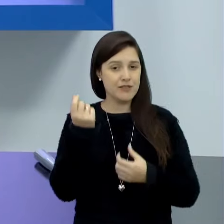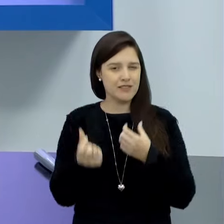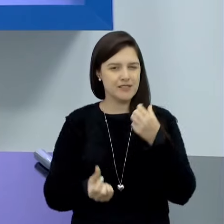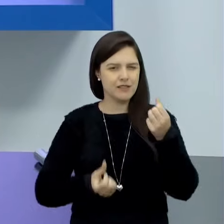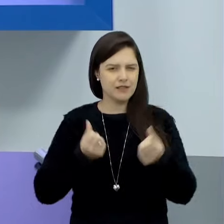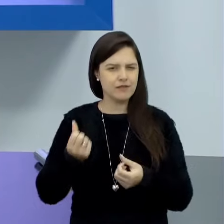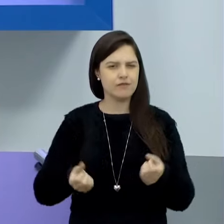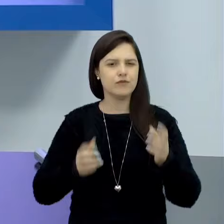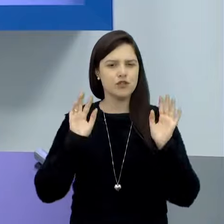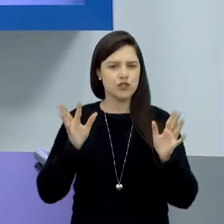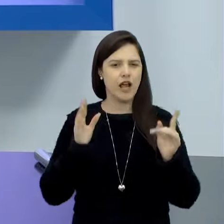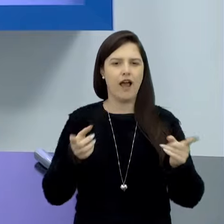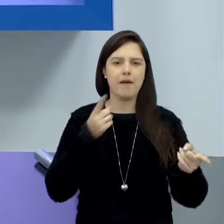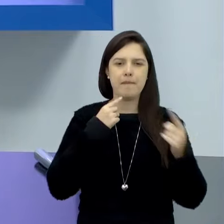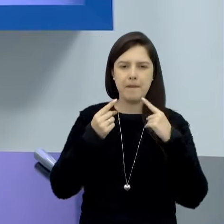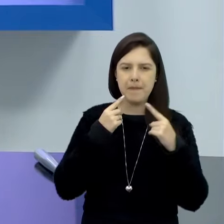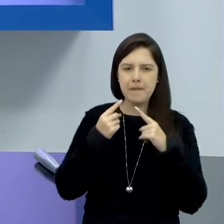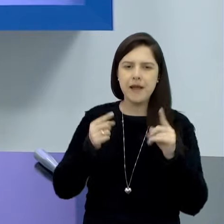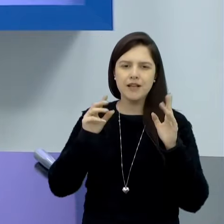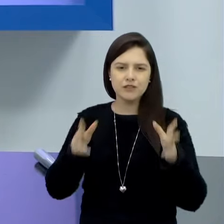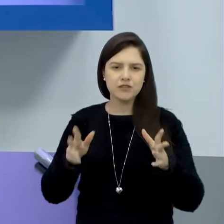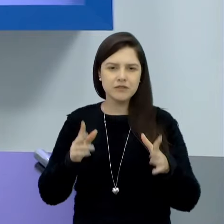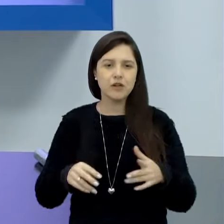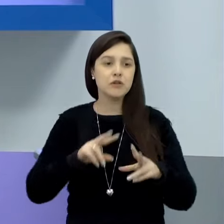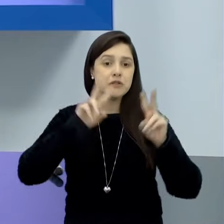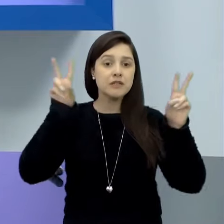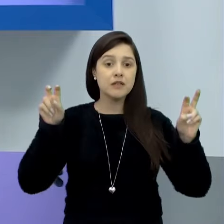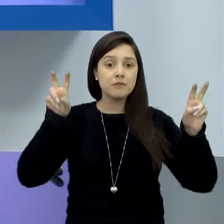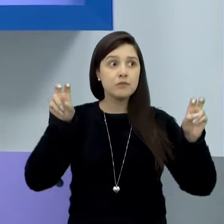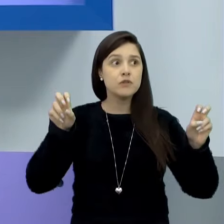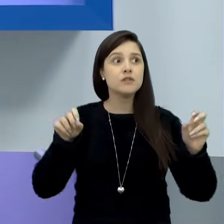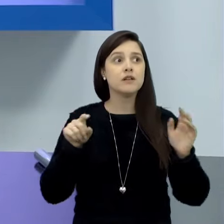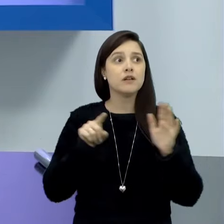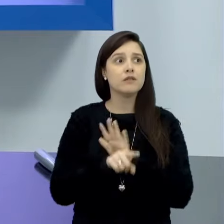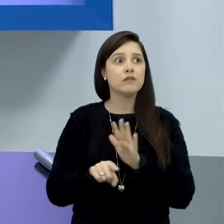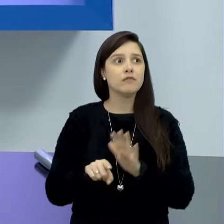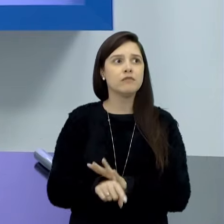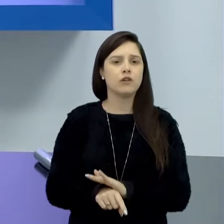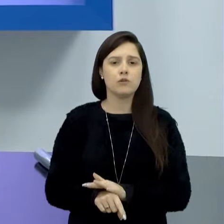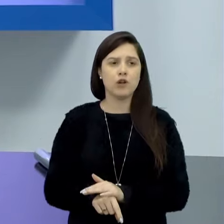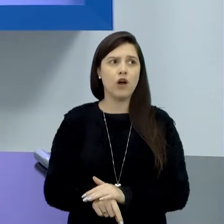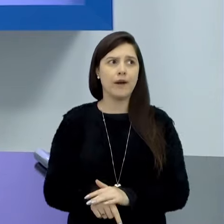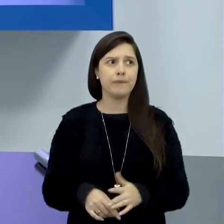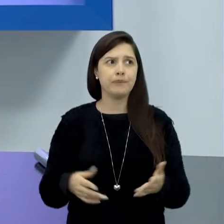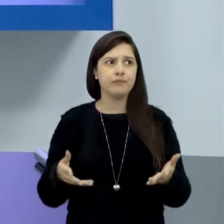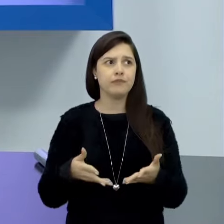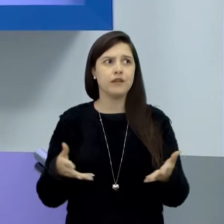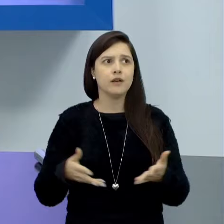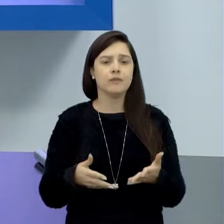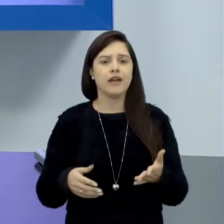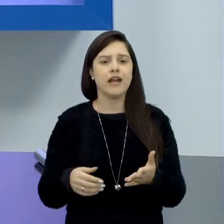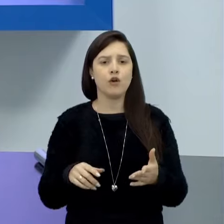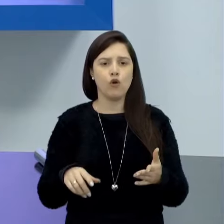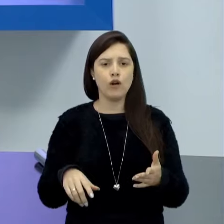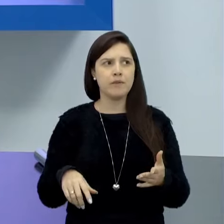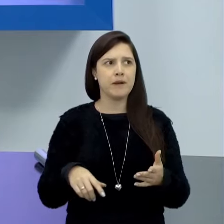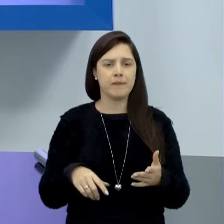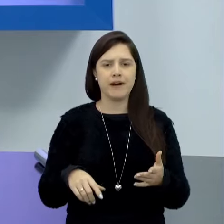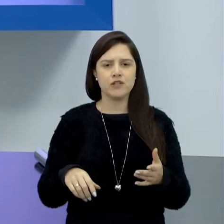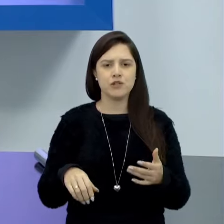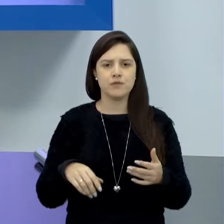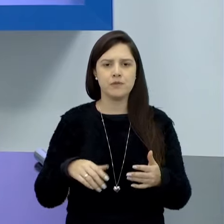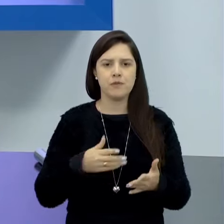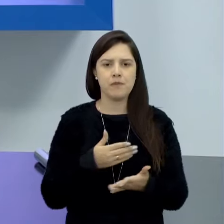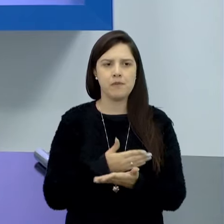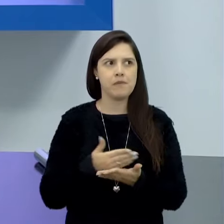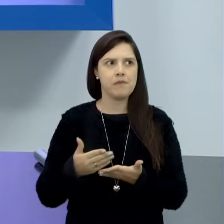gente avançou, a gente falou sobre alguns pensadores e depois de fazer a nossa sistematização